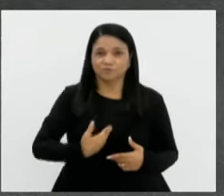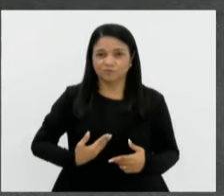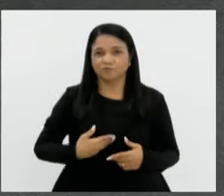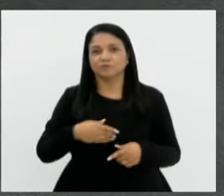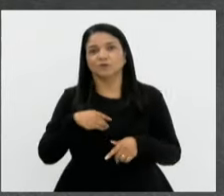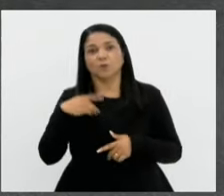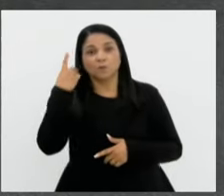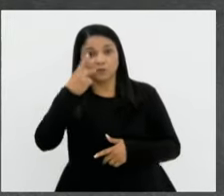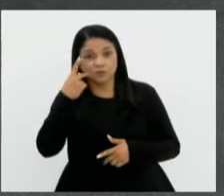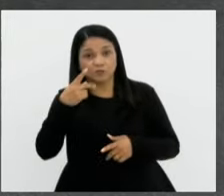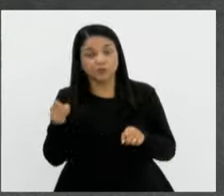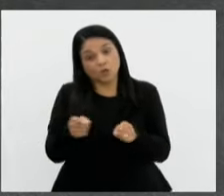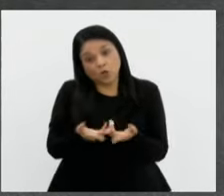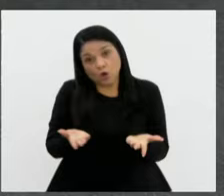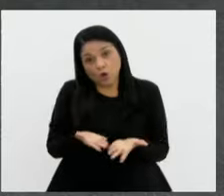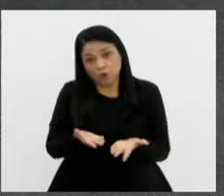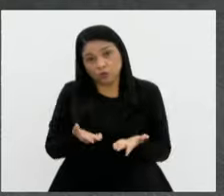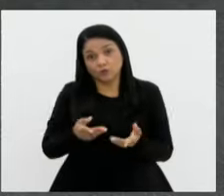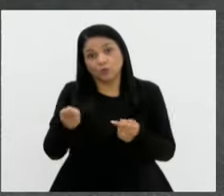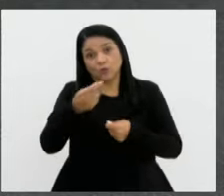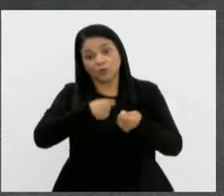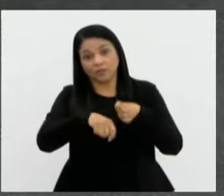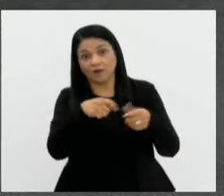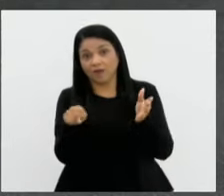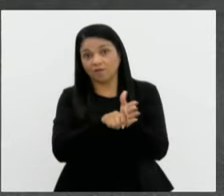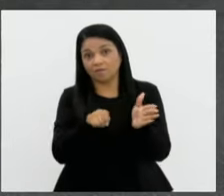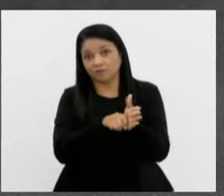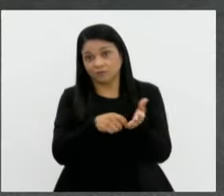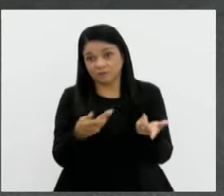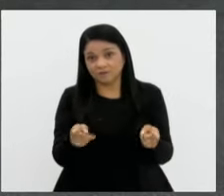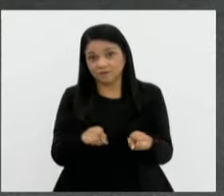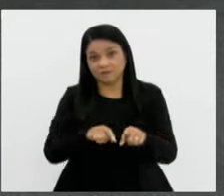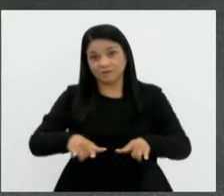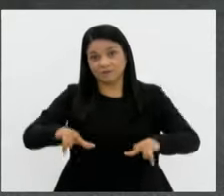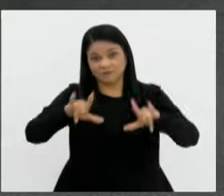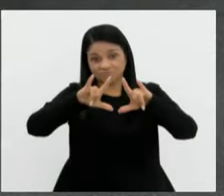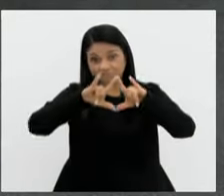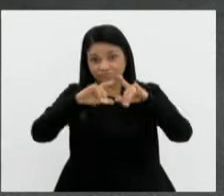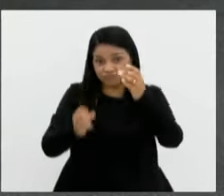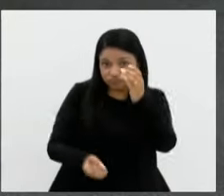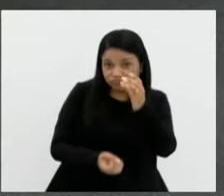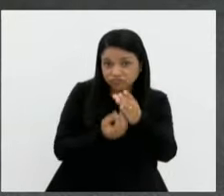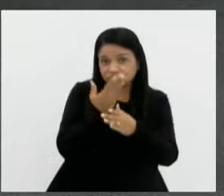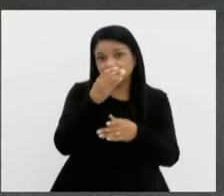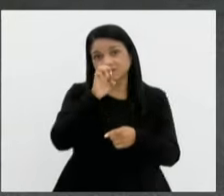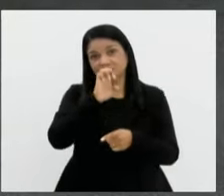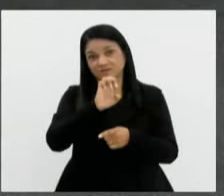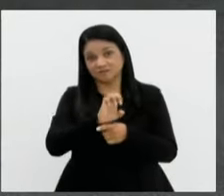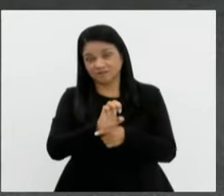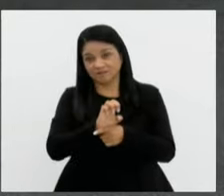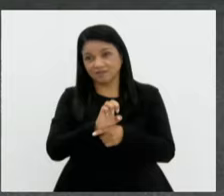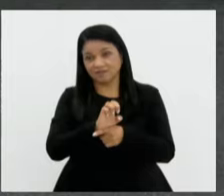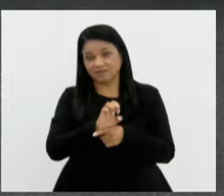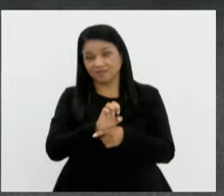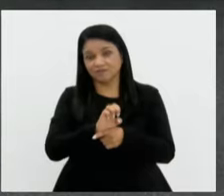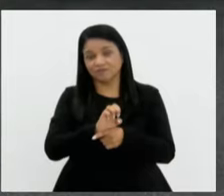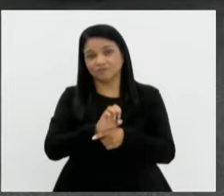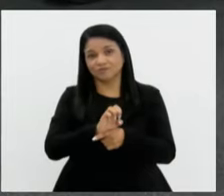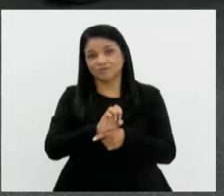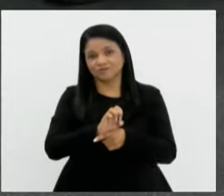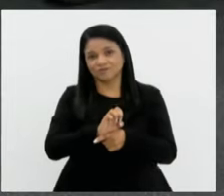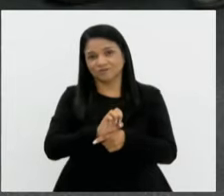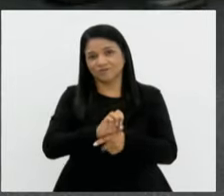Se a milícia, por essência, por origem, por gênese, ela nasce dentro do próprio Estado, com a cooptação desses agentes